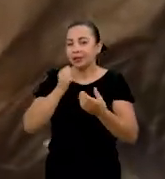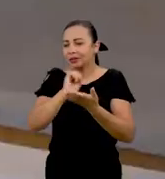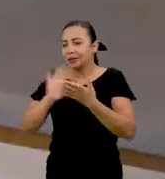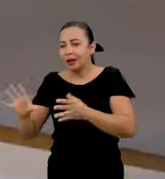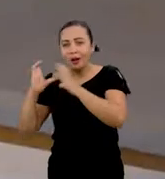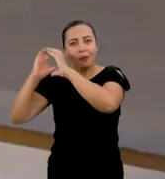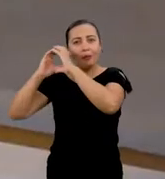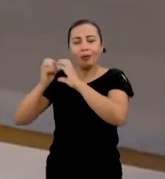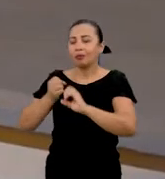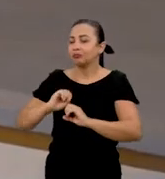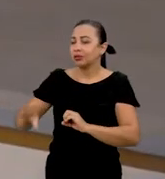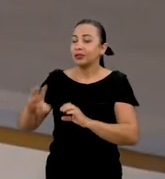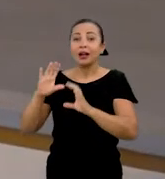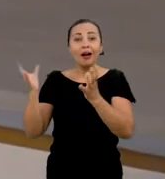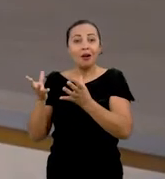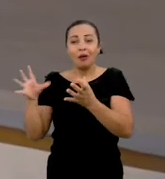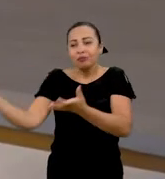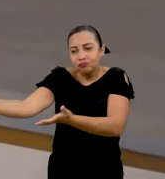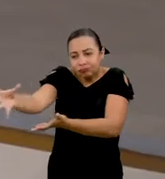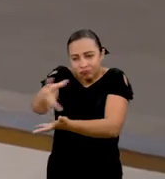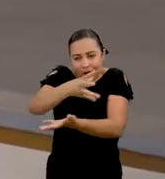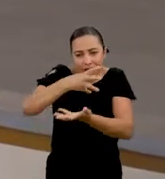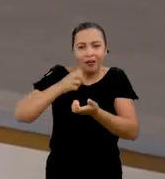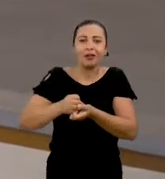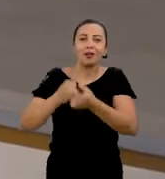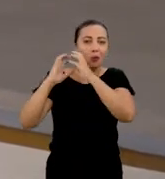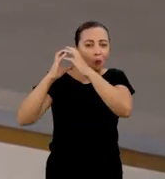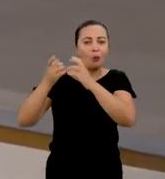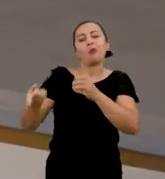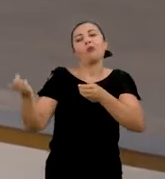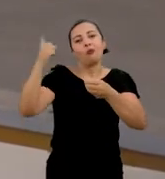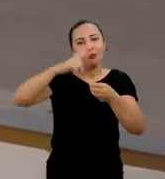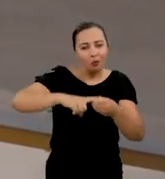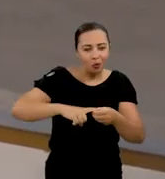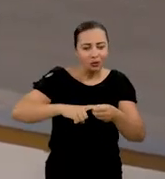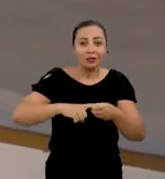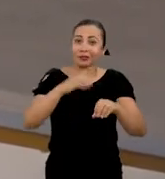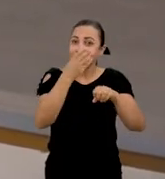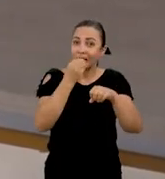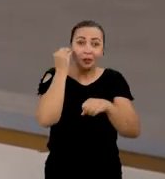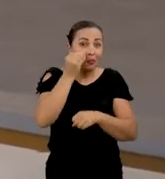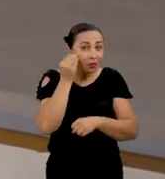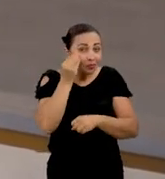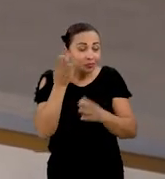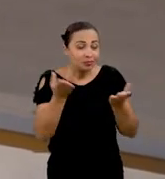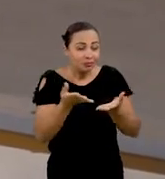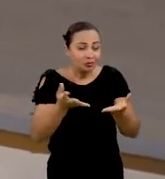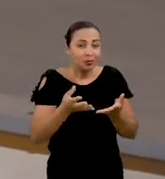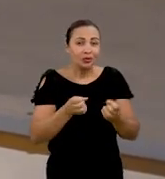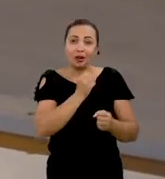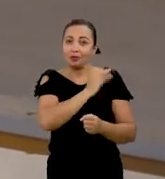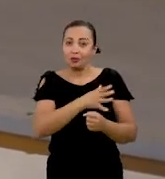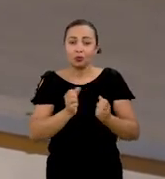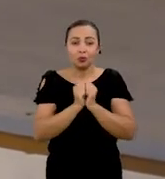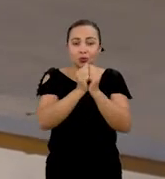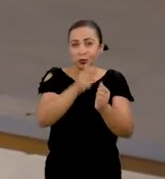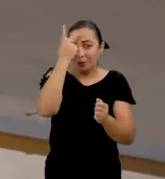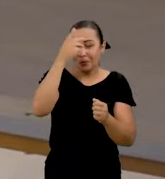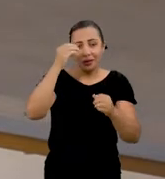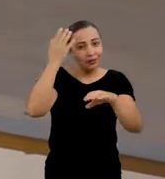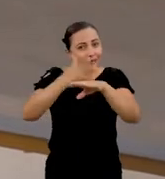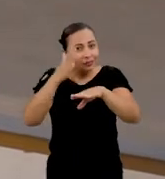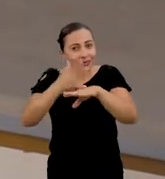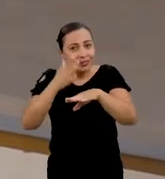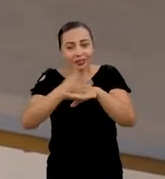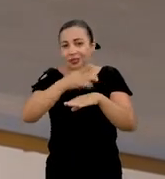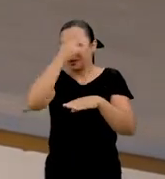descarta muito essa questão do corpo e nós estamos fazendo o quê Jet olhando esses cocos estamos em fase de teste e tal aí fala aqui